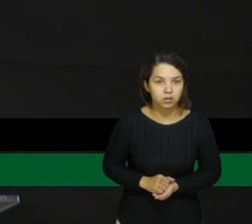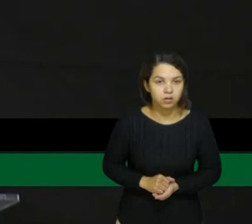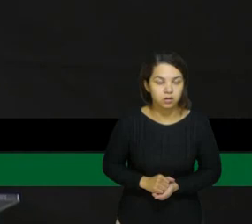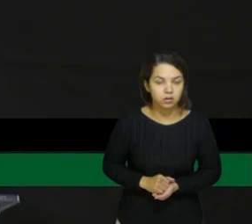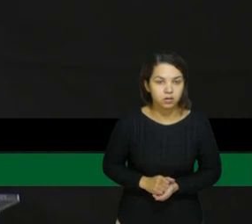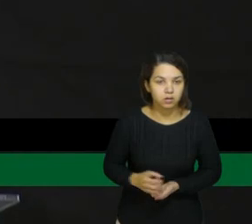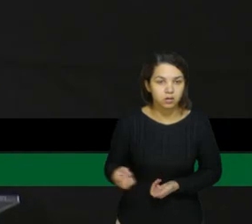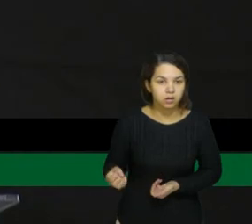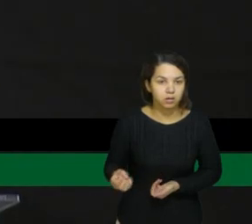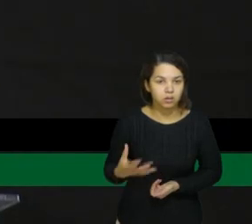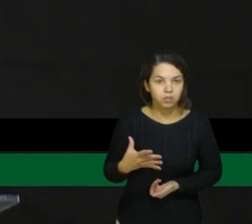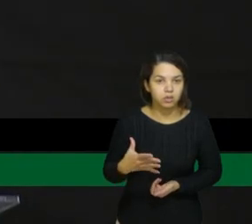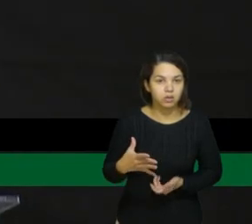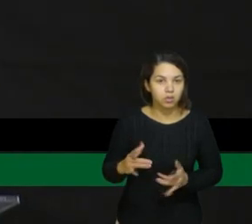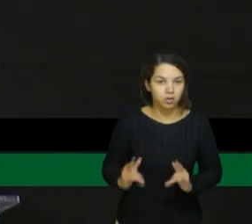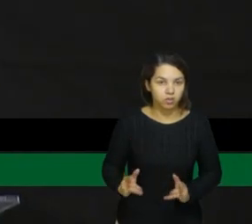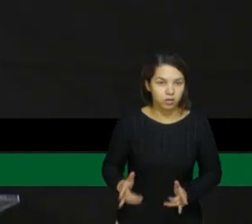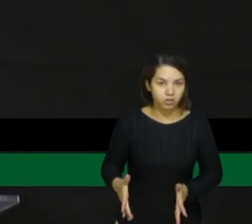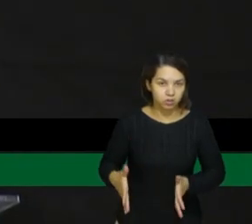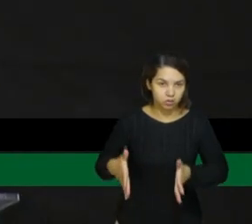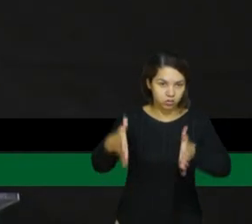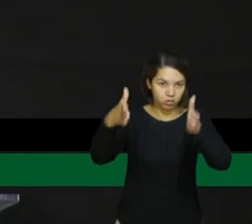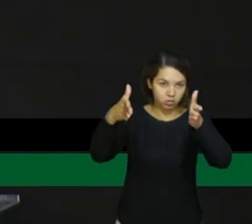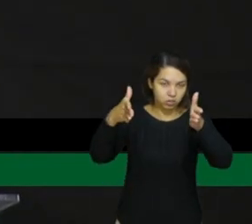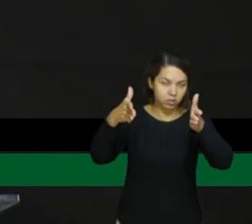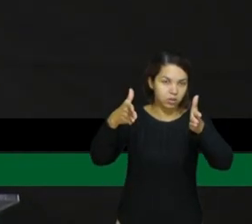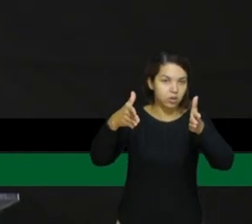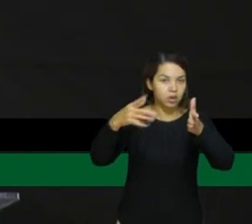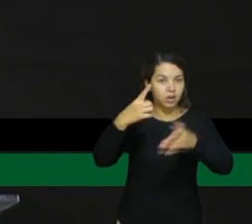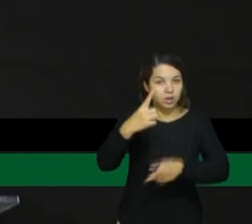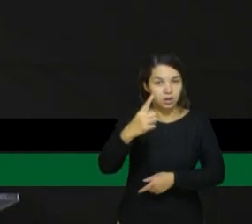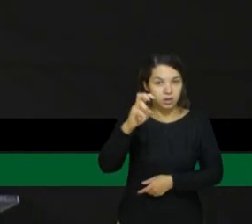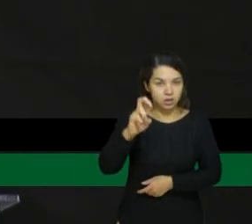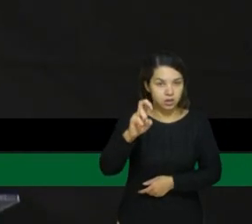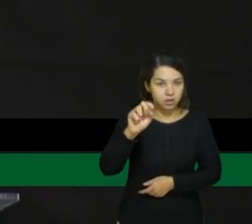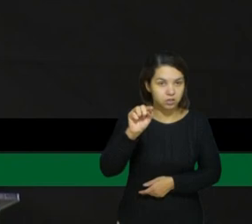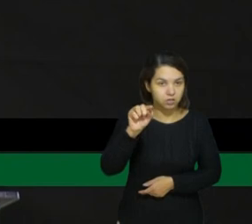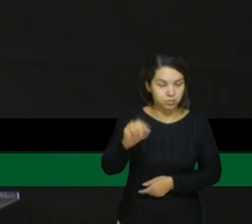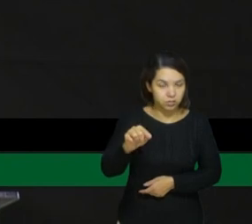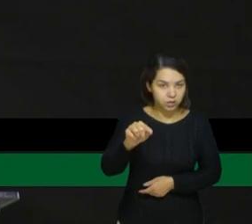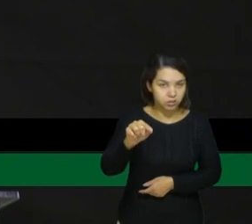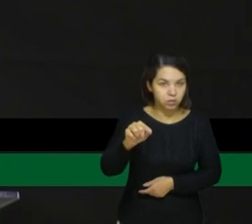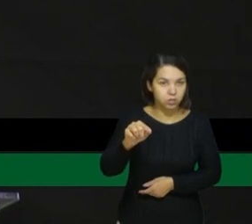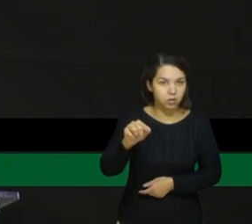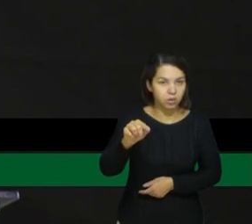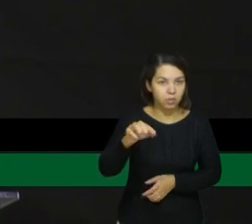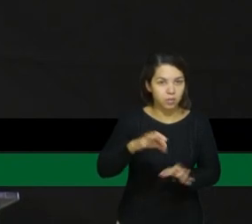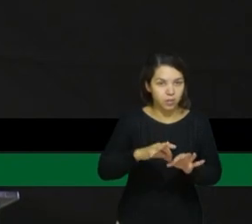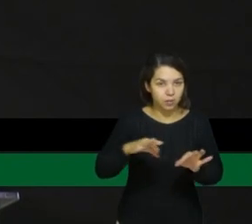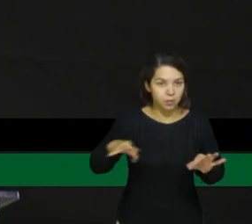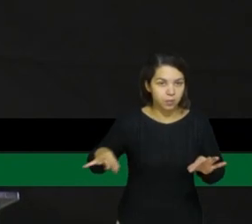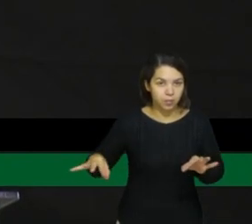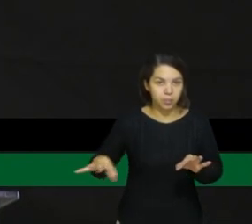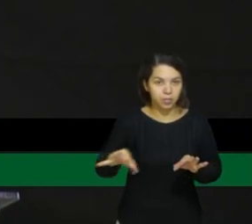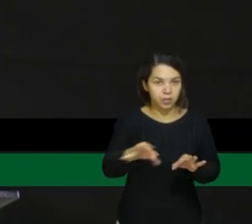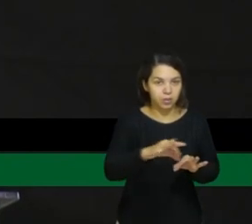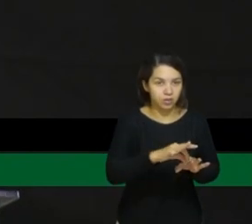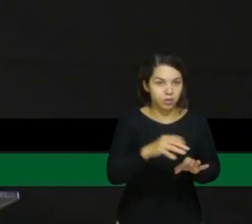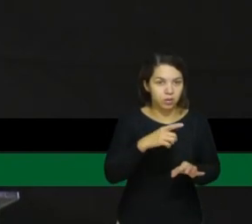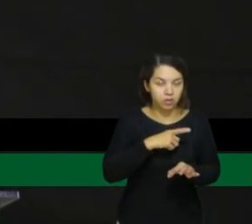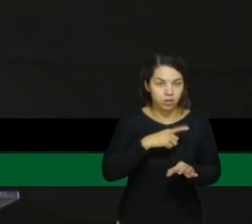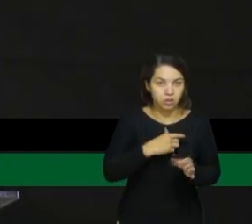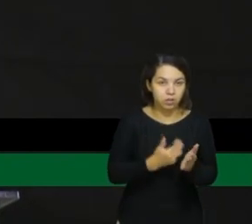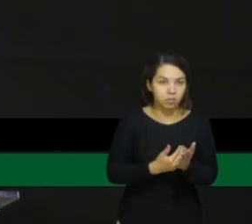nova torre com 15 mil metros quadrados. Nós vamos ter mais 12 salas de